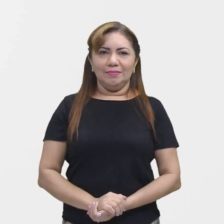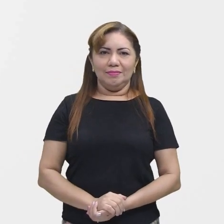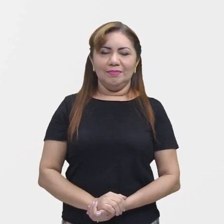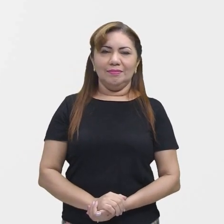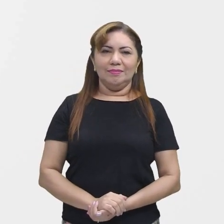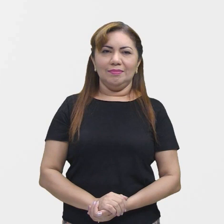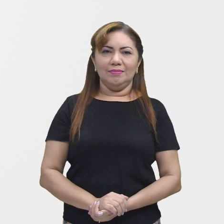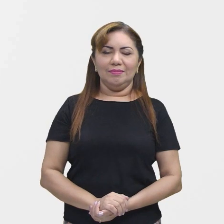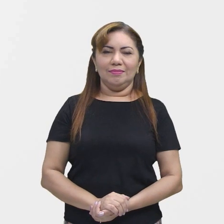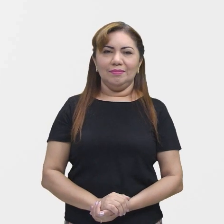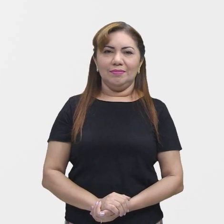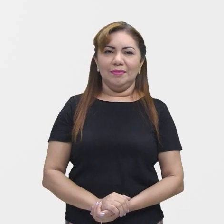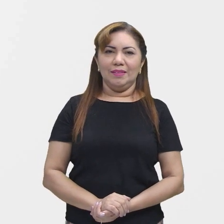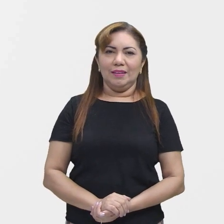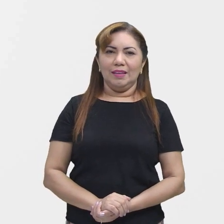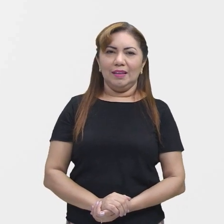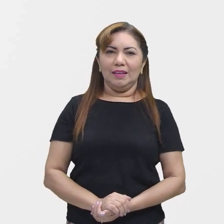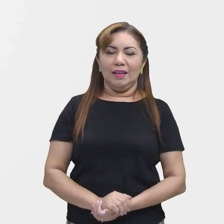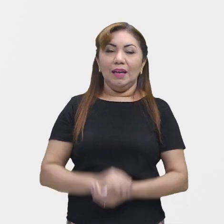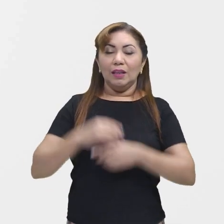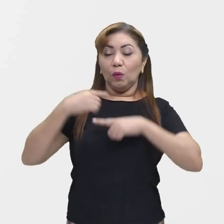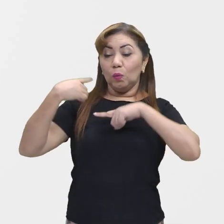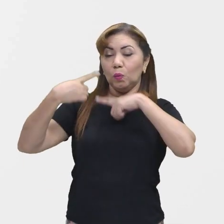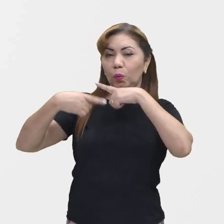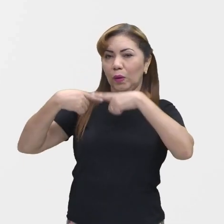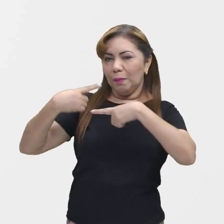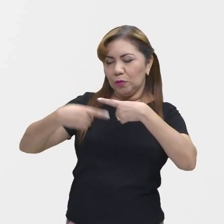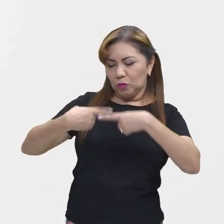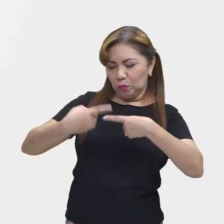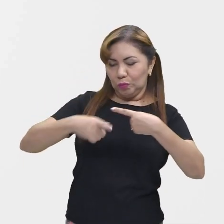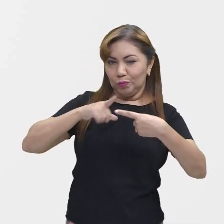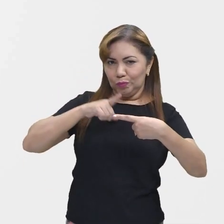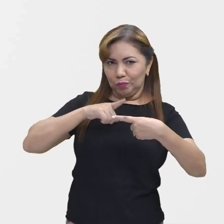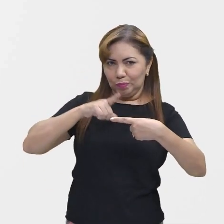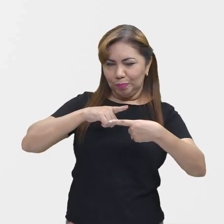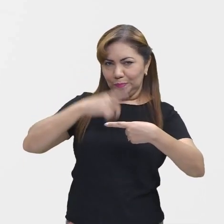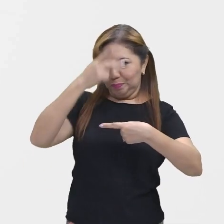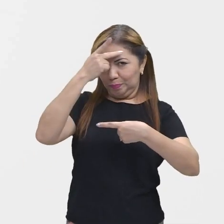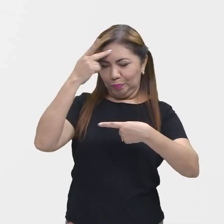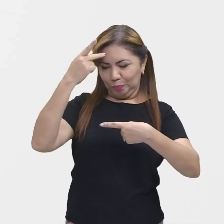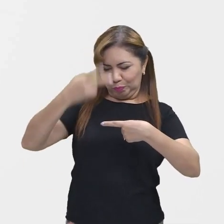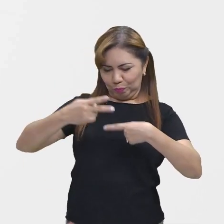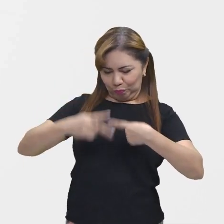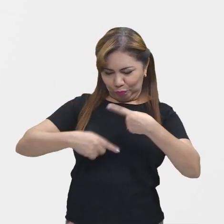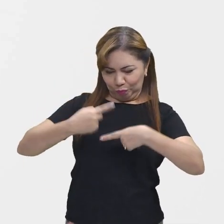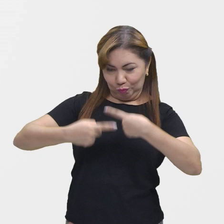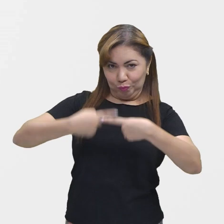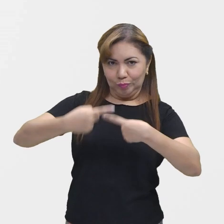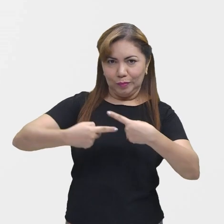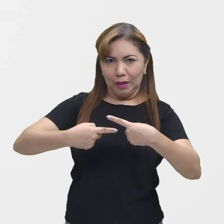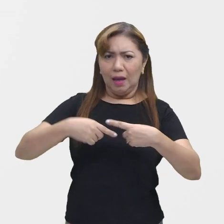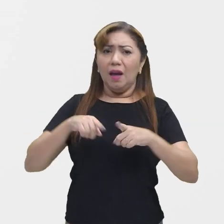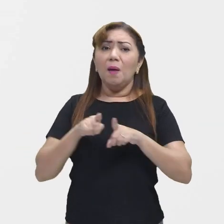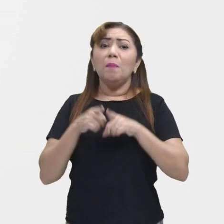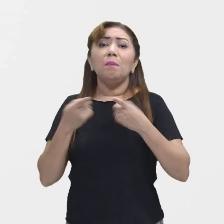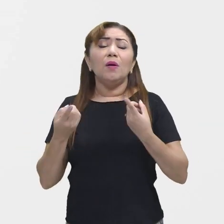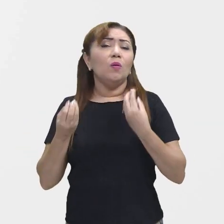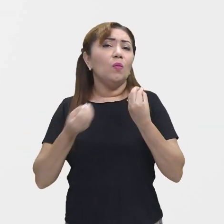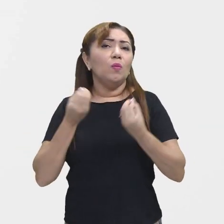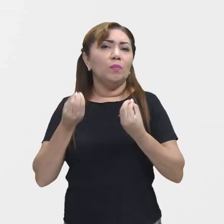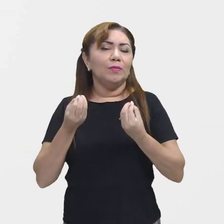Com a reprodução, ocorre a geração dos descendentes, mas para isso ele precisa utilizar o sistema